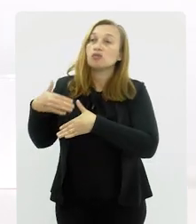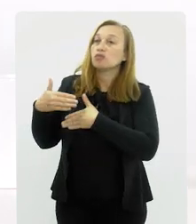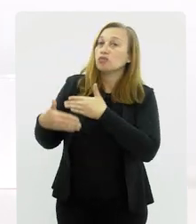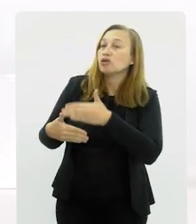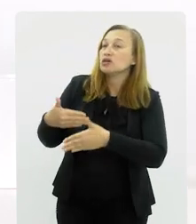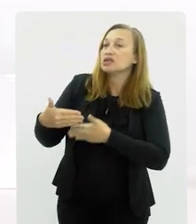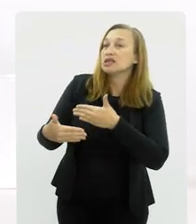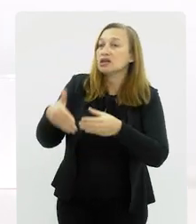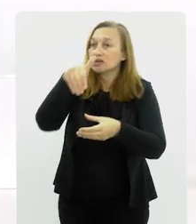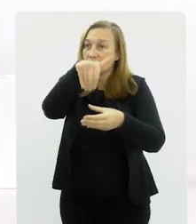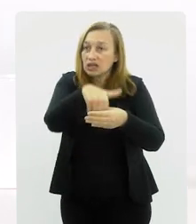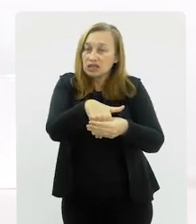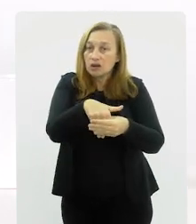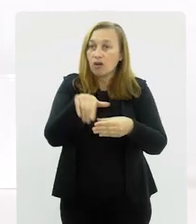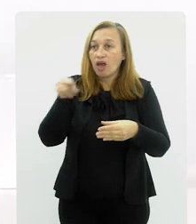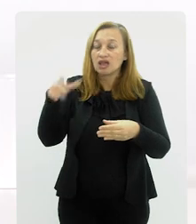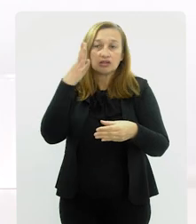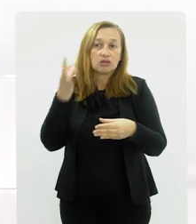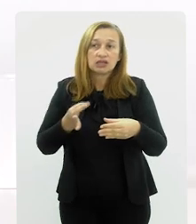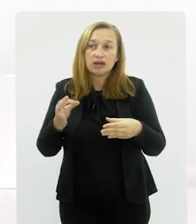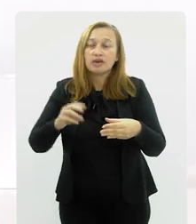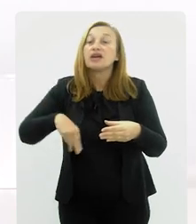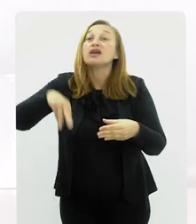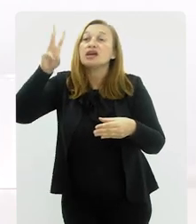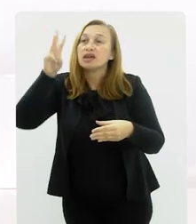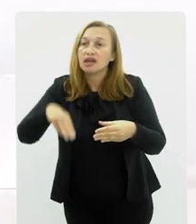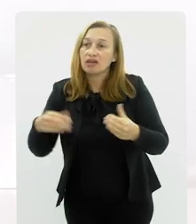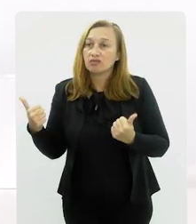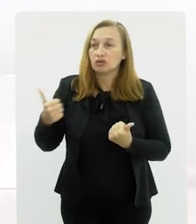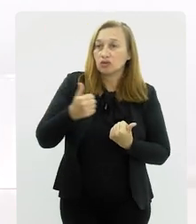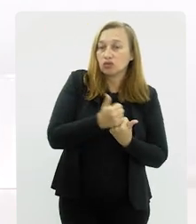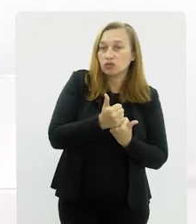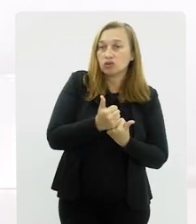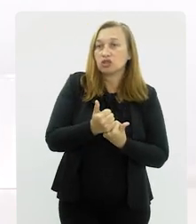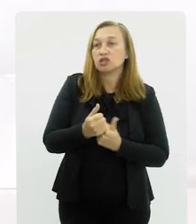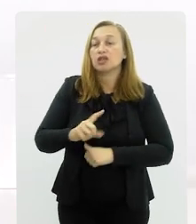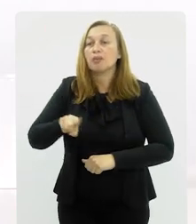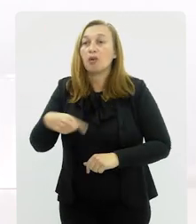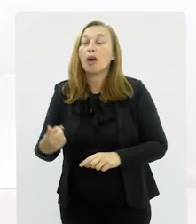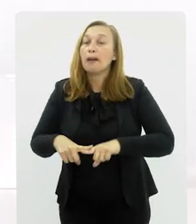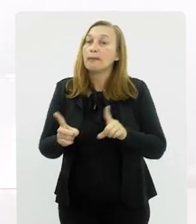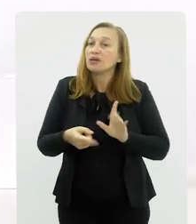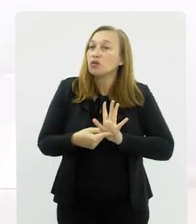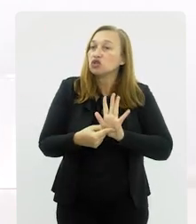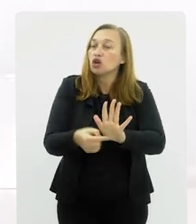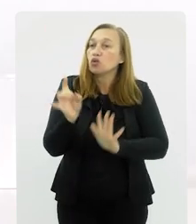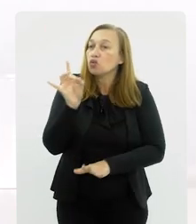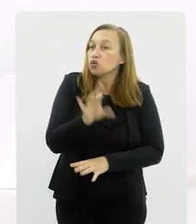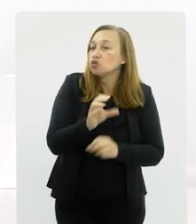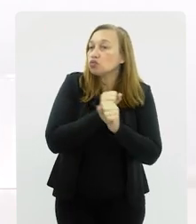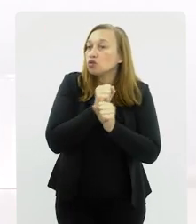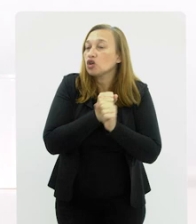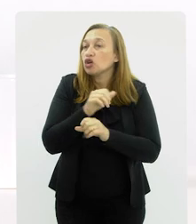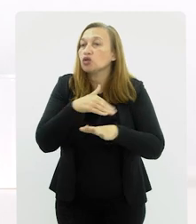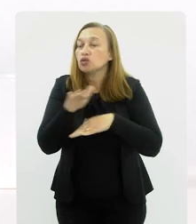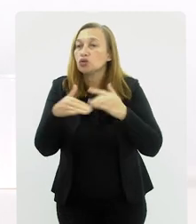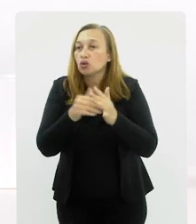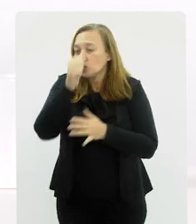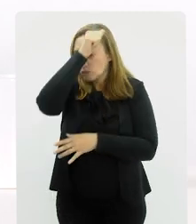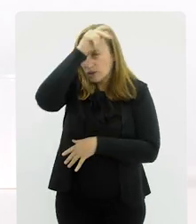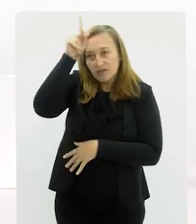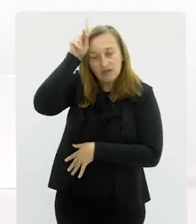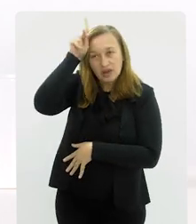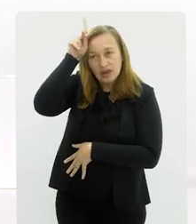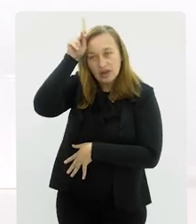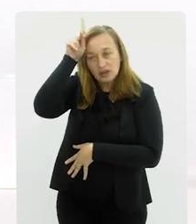um processo de eleição lá, a gente não sabe quem vai assumir depois. Né? Mas o que tem mostrado é que nos últimos anos, todos os prefeitos